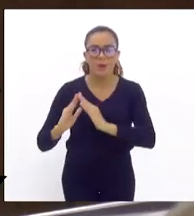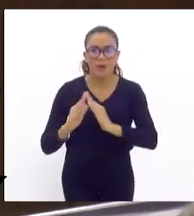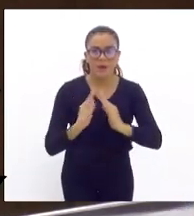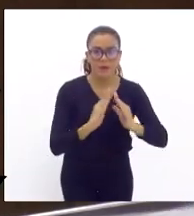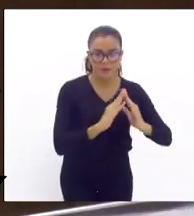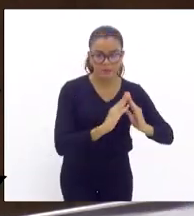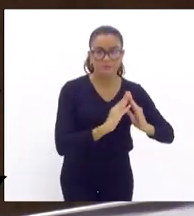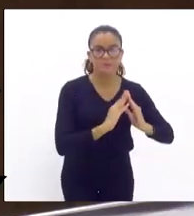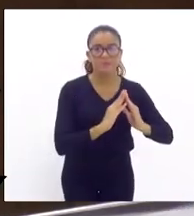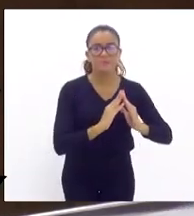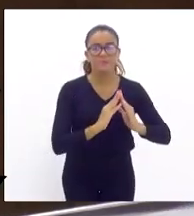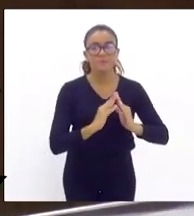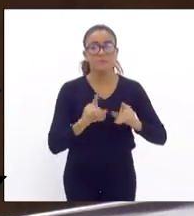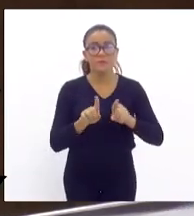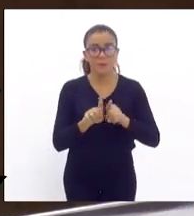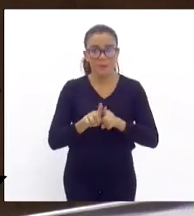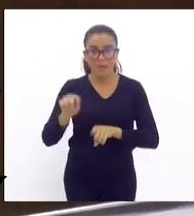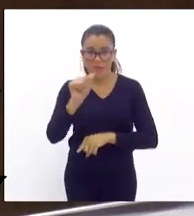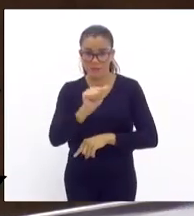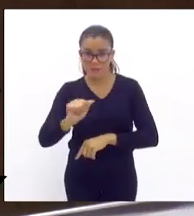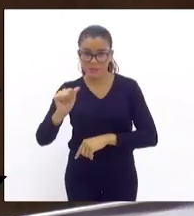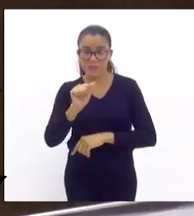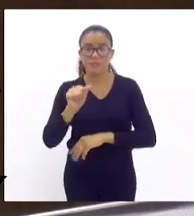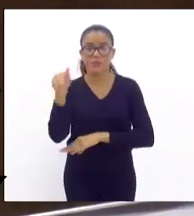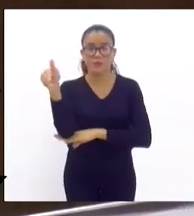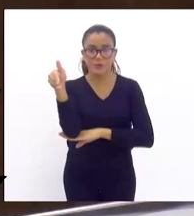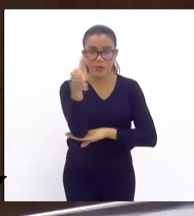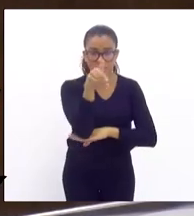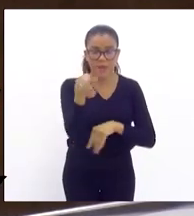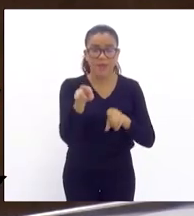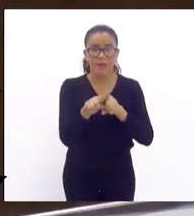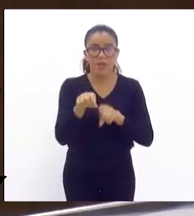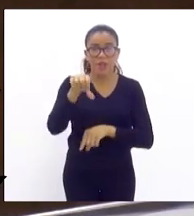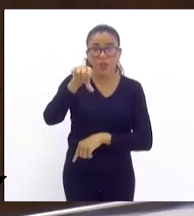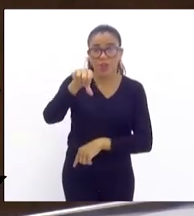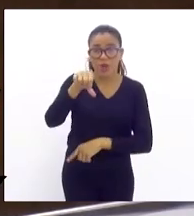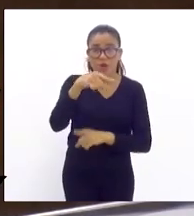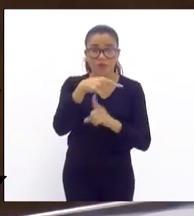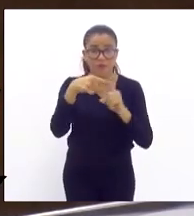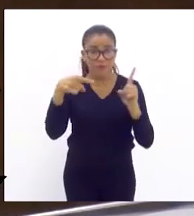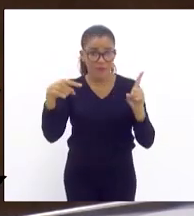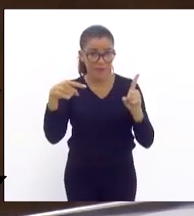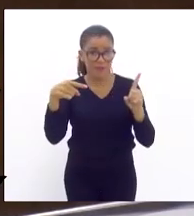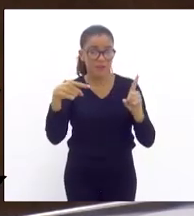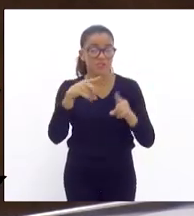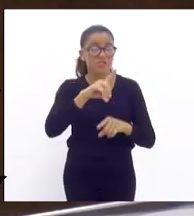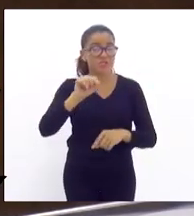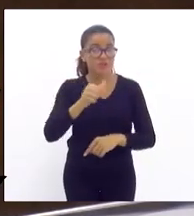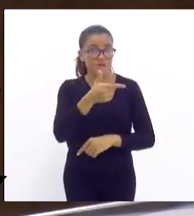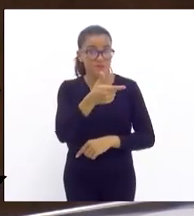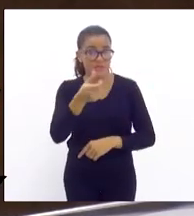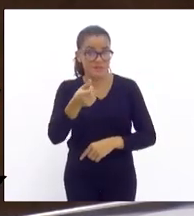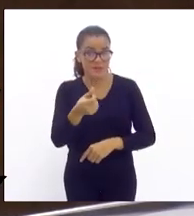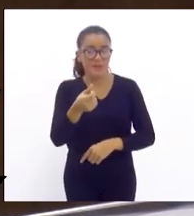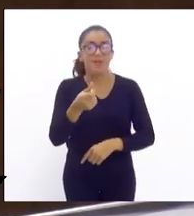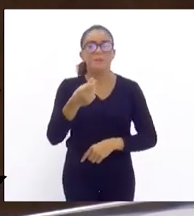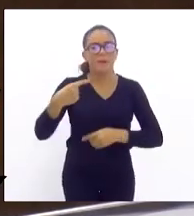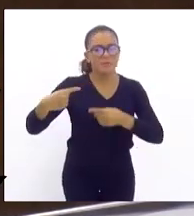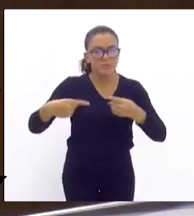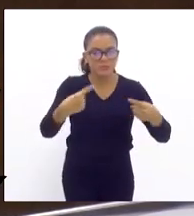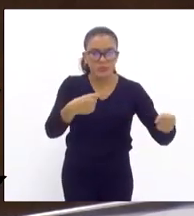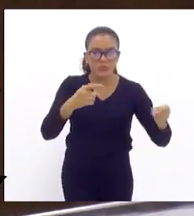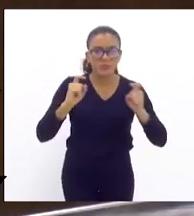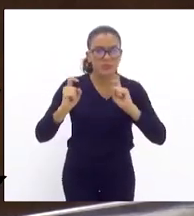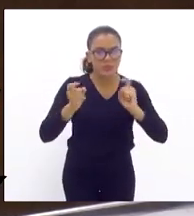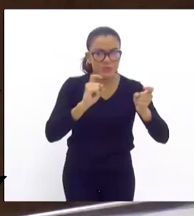subscrevendo, inclusive a Associação dos Hotéis, às 9h30, dia 26, às 9h30, para discutir esse problema. Já